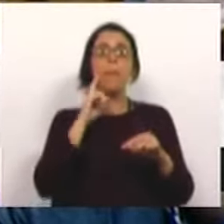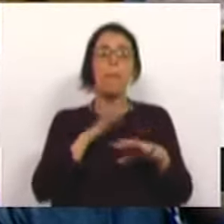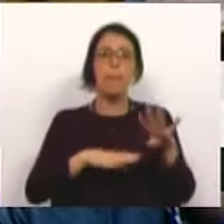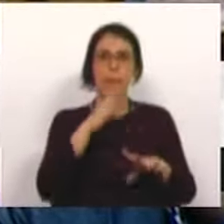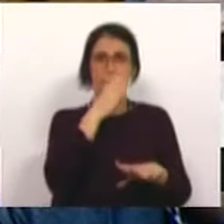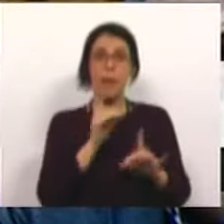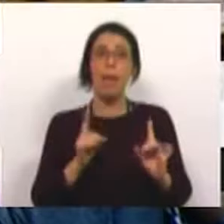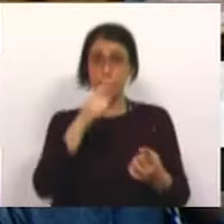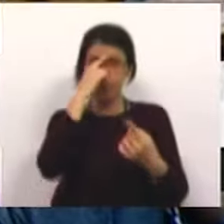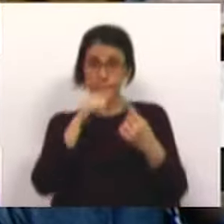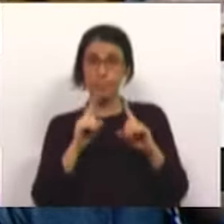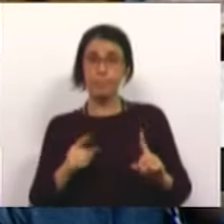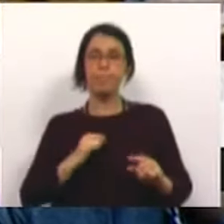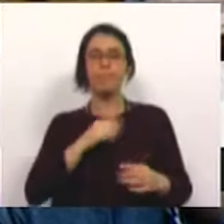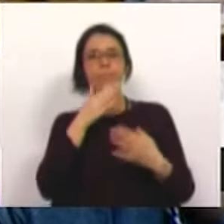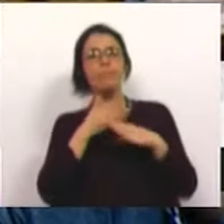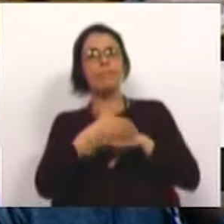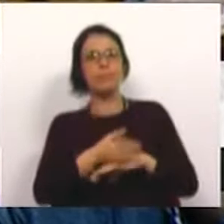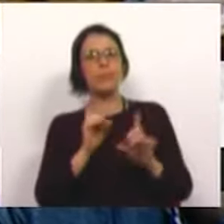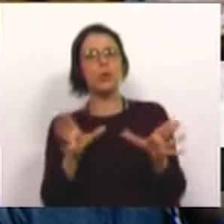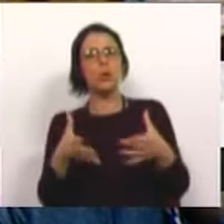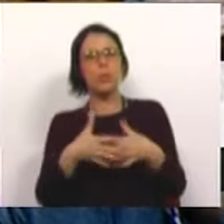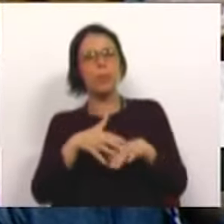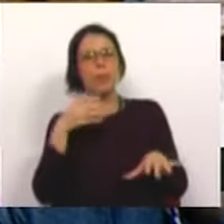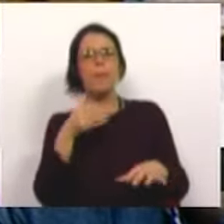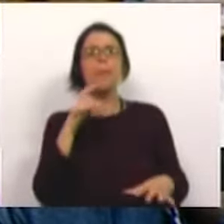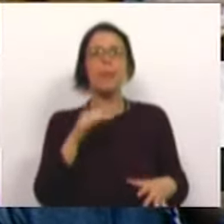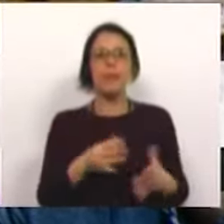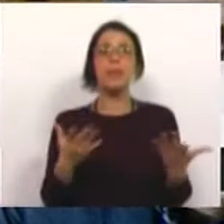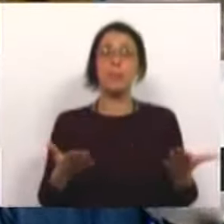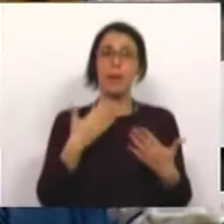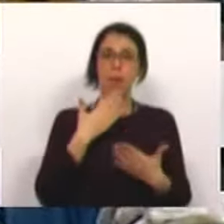operacional. É nesse sentido que a nossa intervenção do Grupo Parlamentar do PCP vai. Muito obrigado, Sr. Presidente.